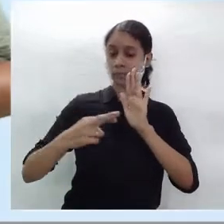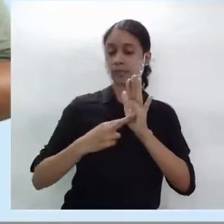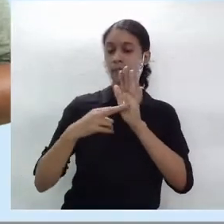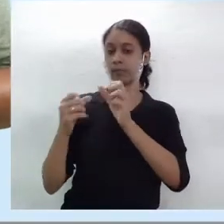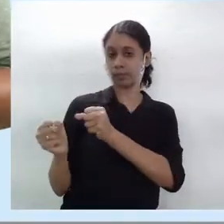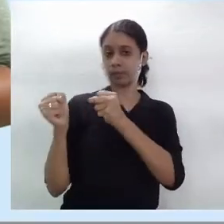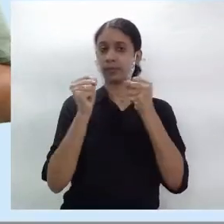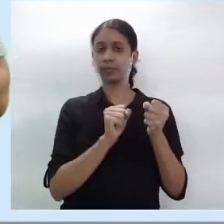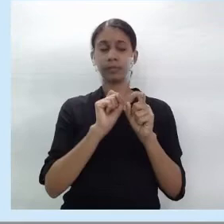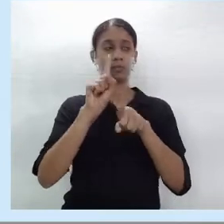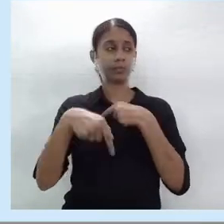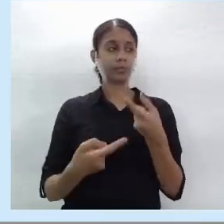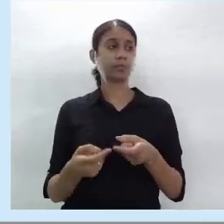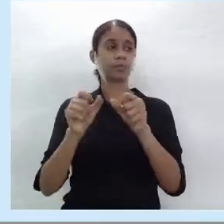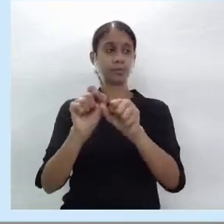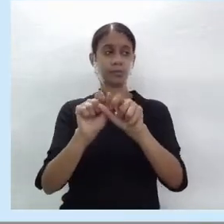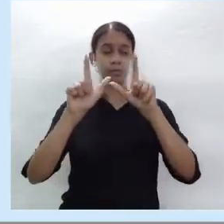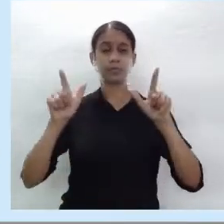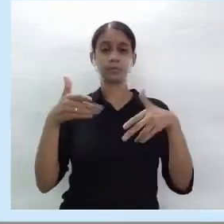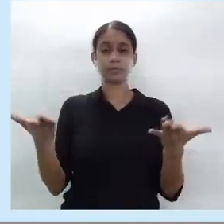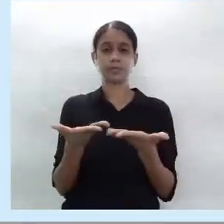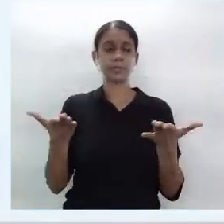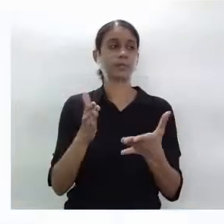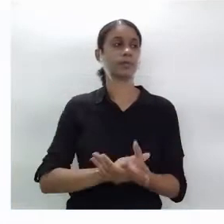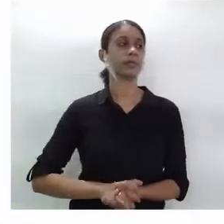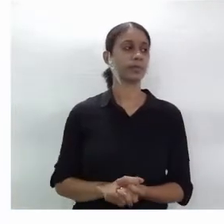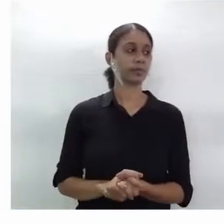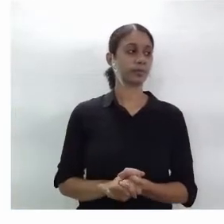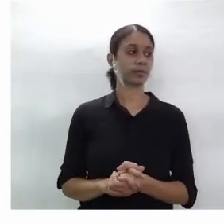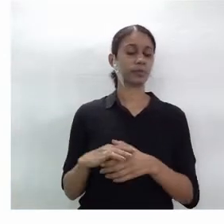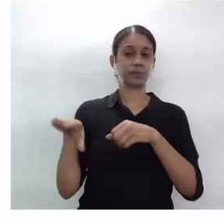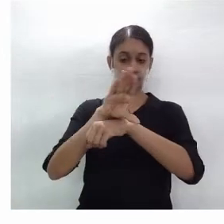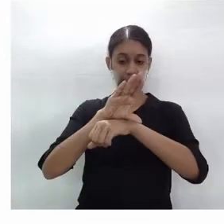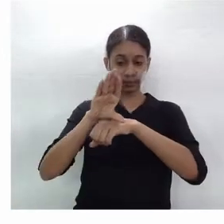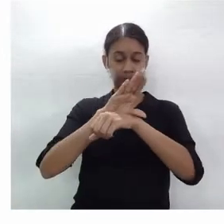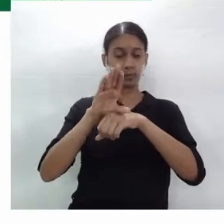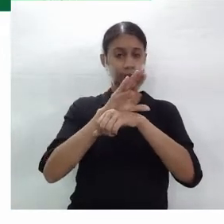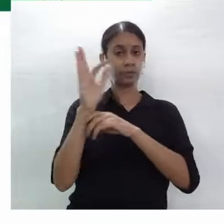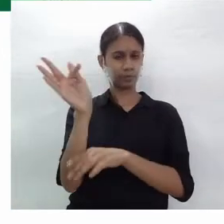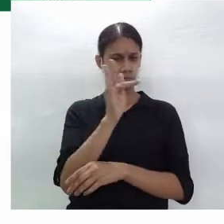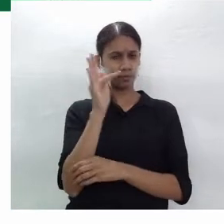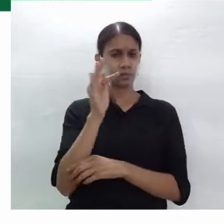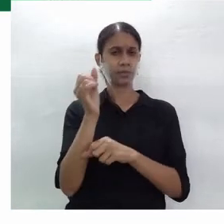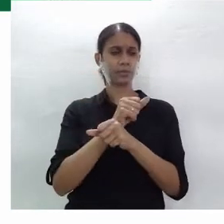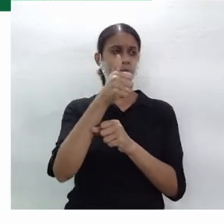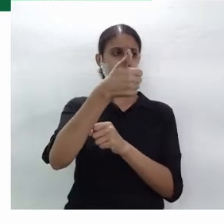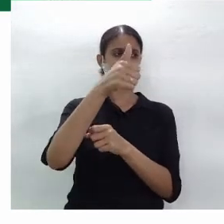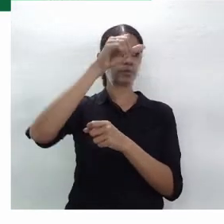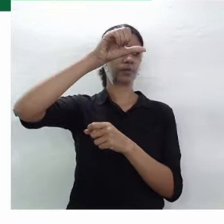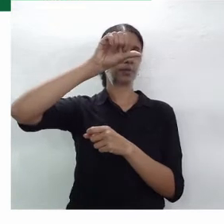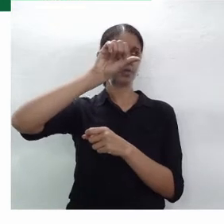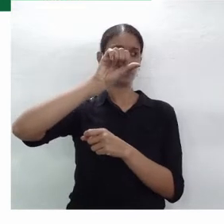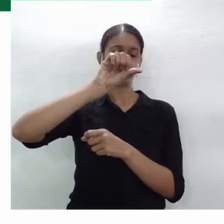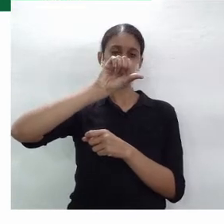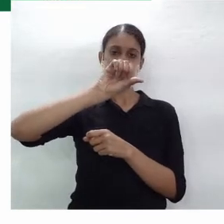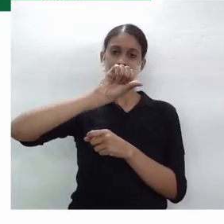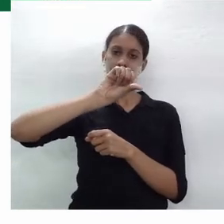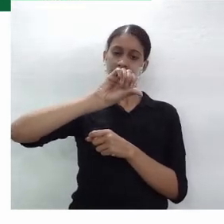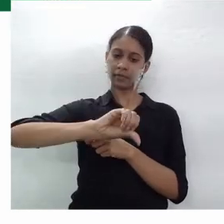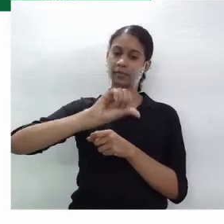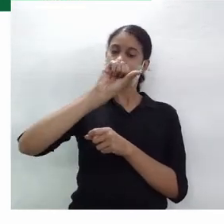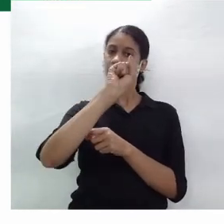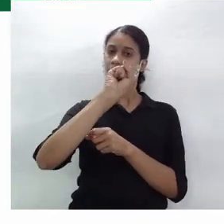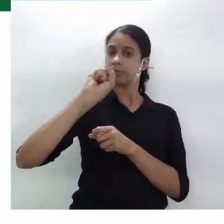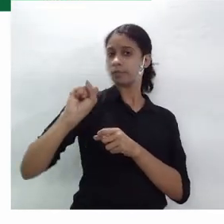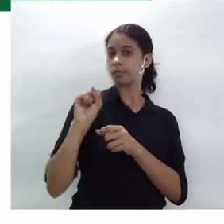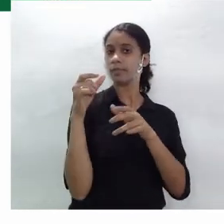Próximo slide. Vamos lá no próximo slide agora. A Constituição Federal. Isso. A Constituição Federal